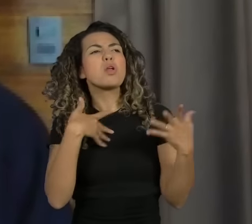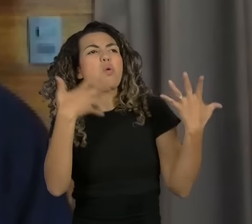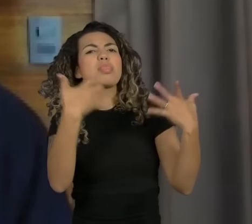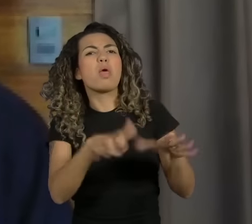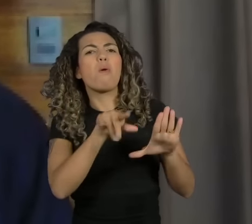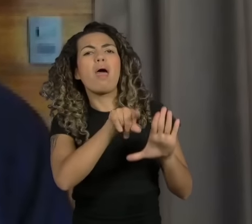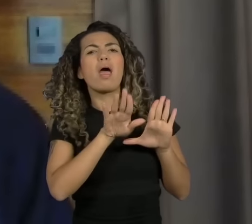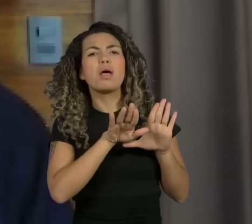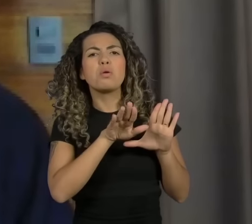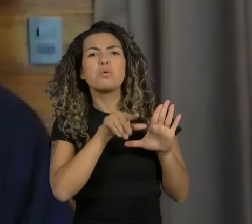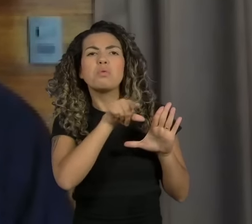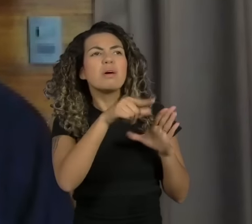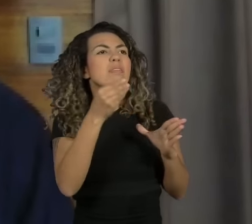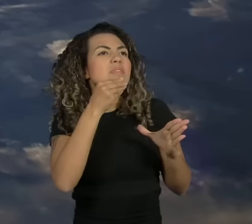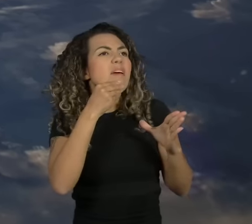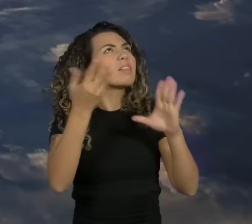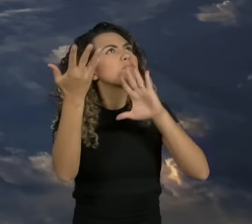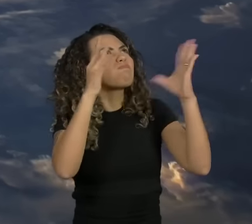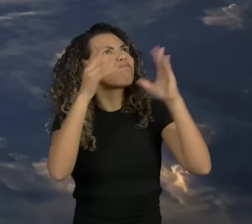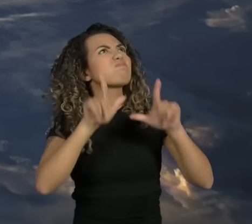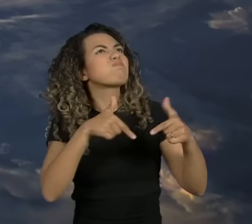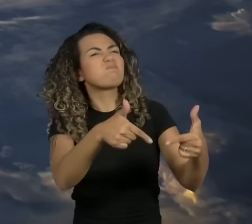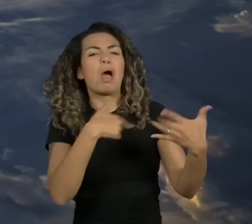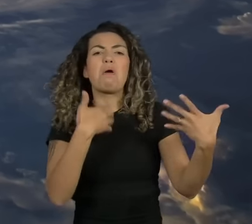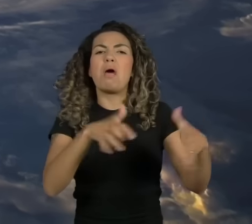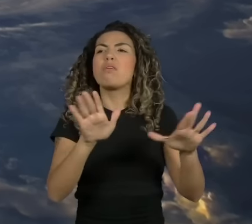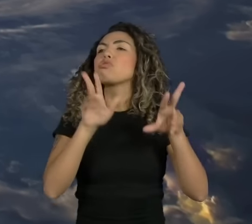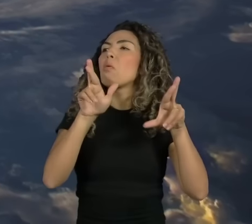jogando contra as soluções climáticas.